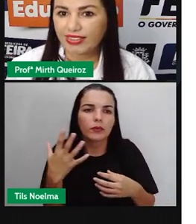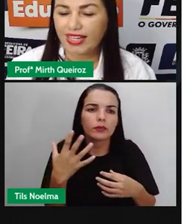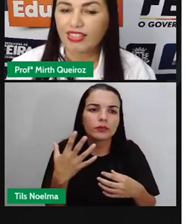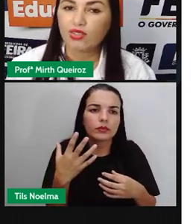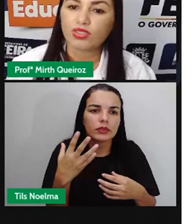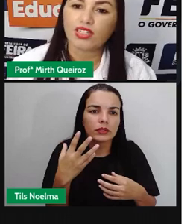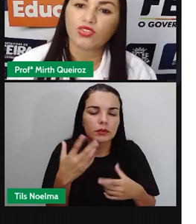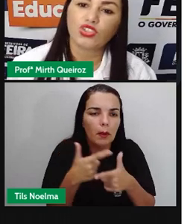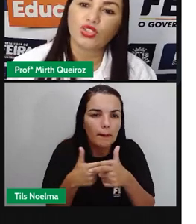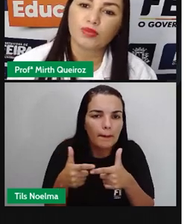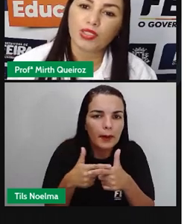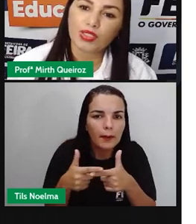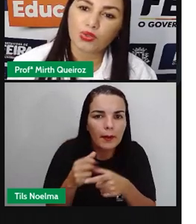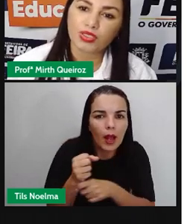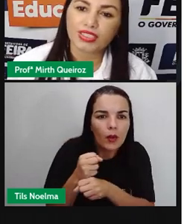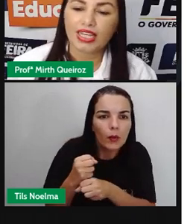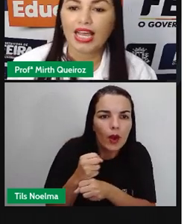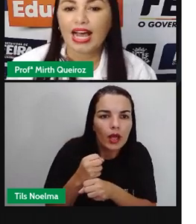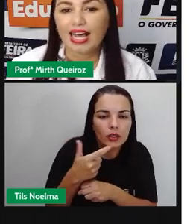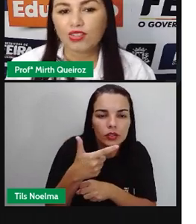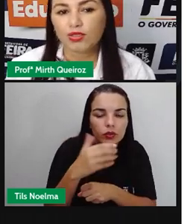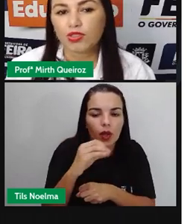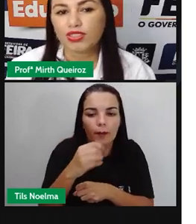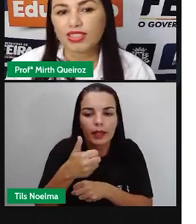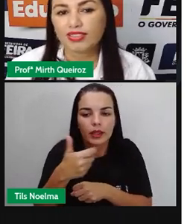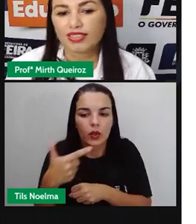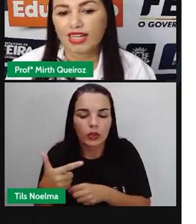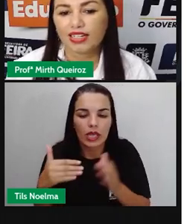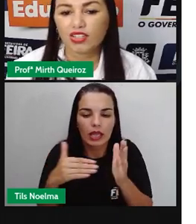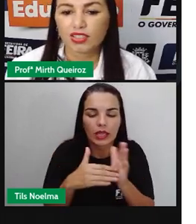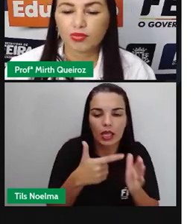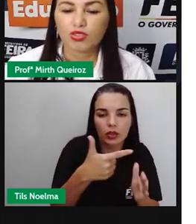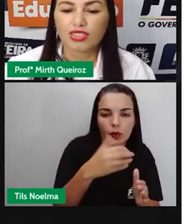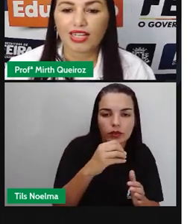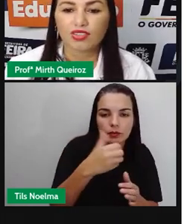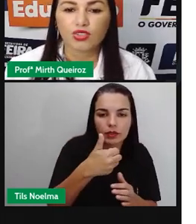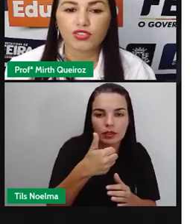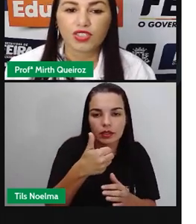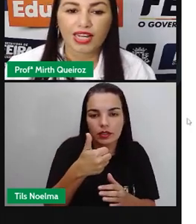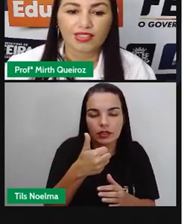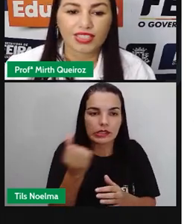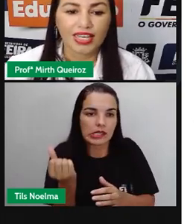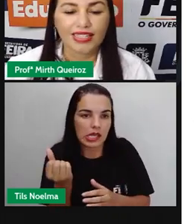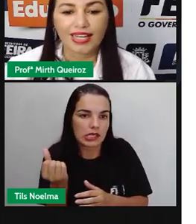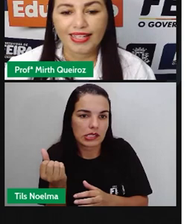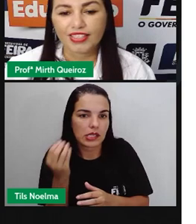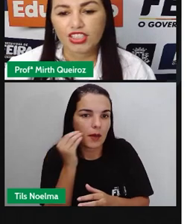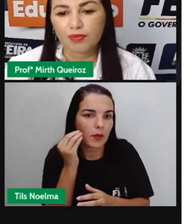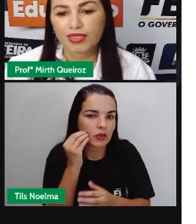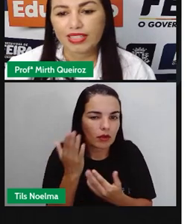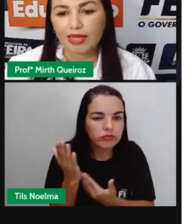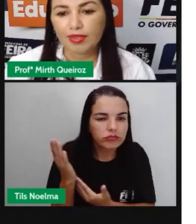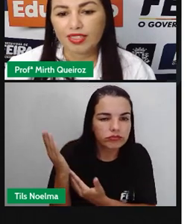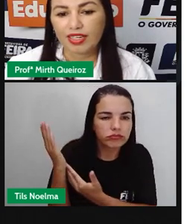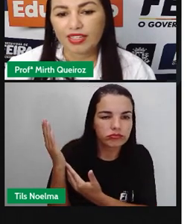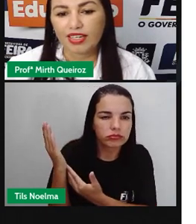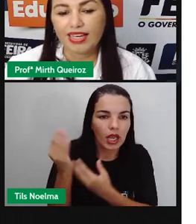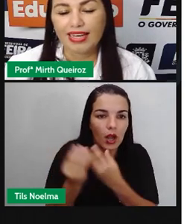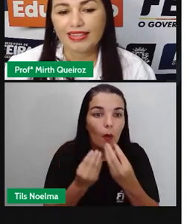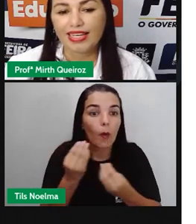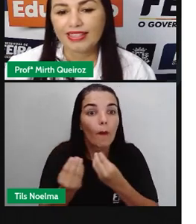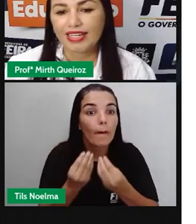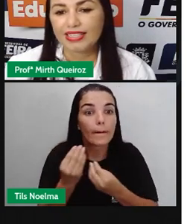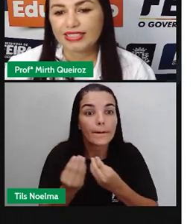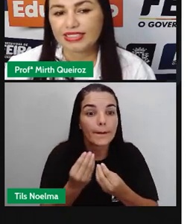intestinais entre os anos de 2012 a 2016 Aqui nós temos os casos notificados e aí a gente percebe